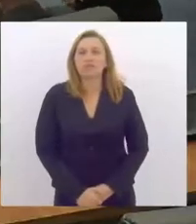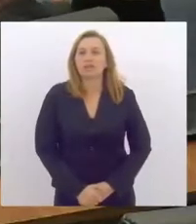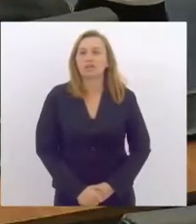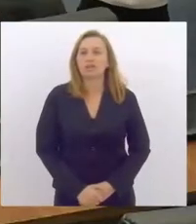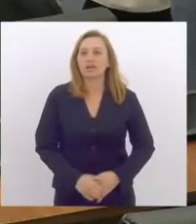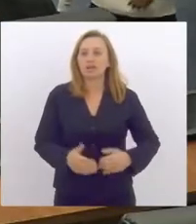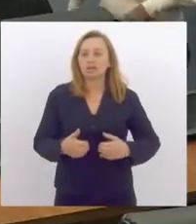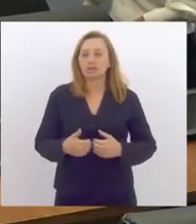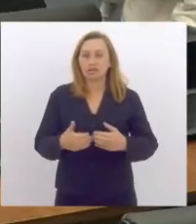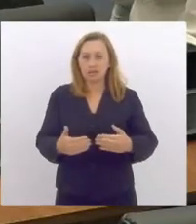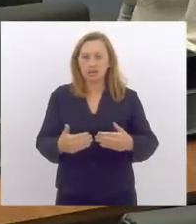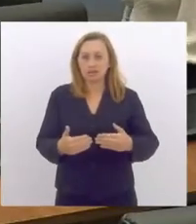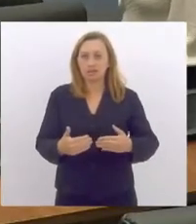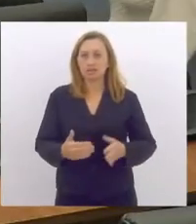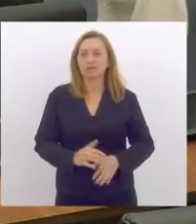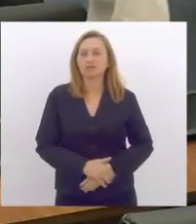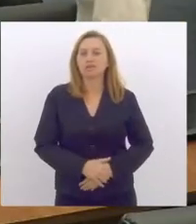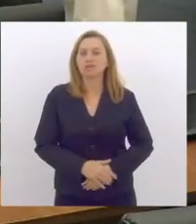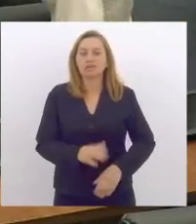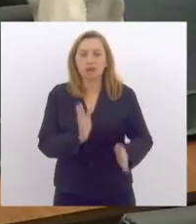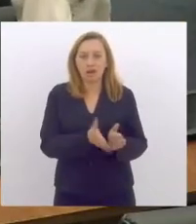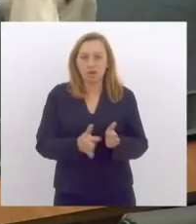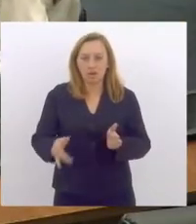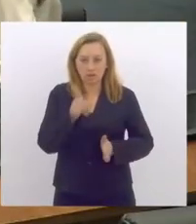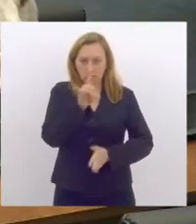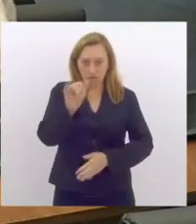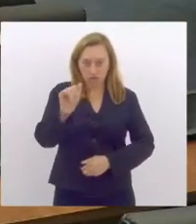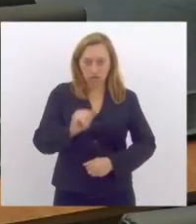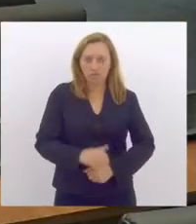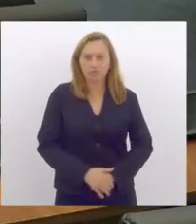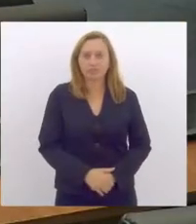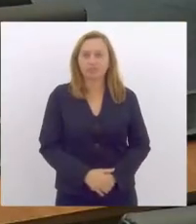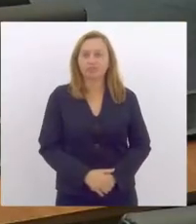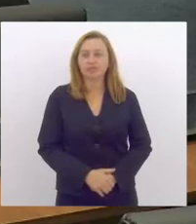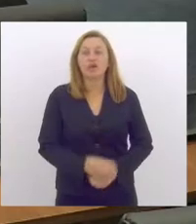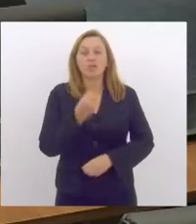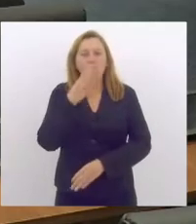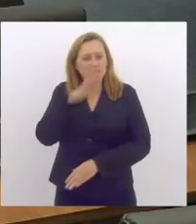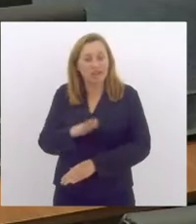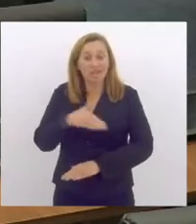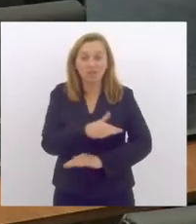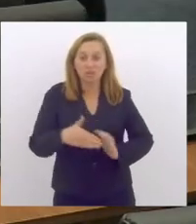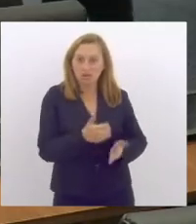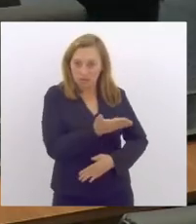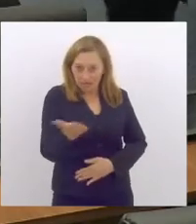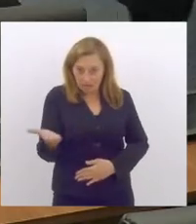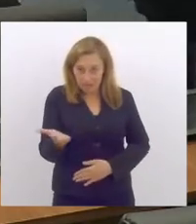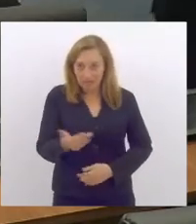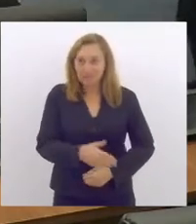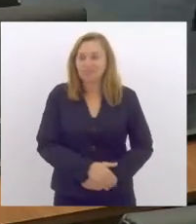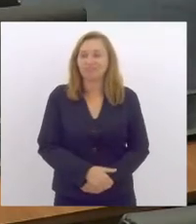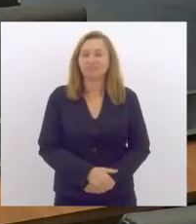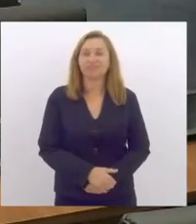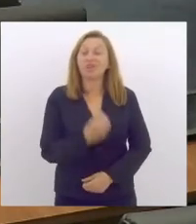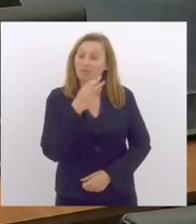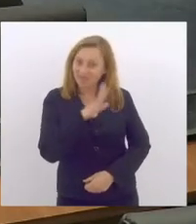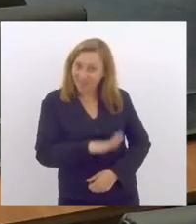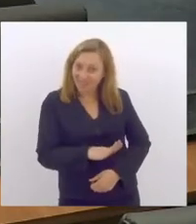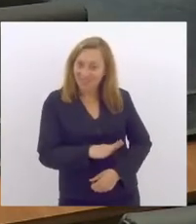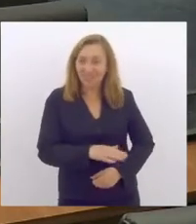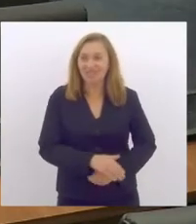Está reaberta a sessão. Passa-se a ordem do dia. Boa tarde a todas e todos. Boa